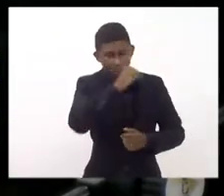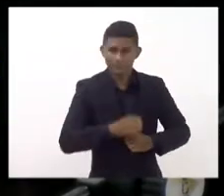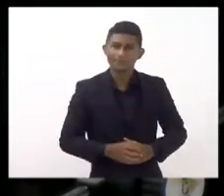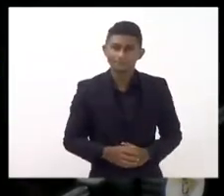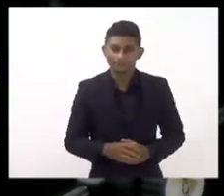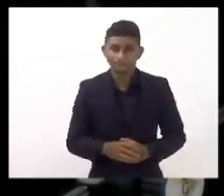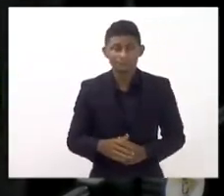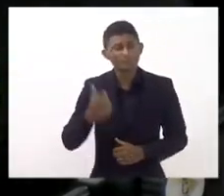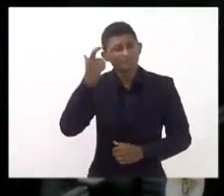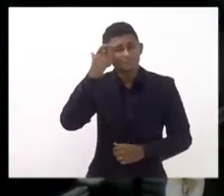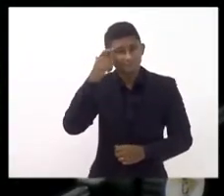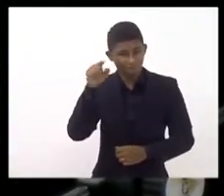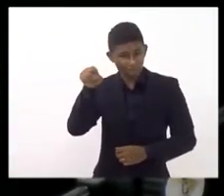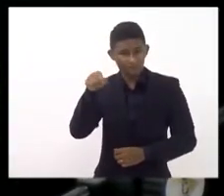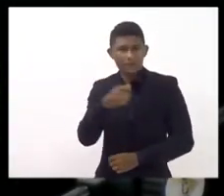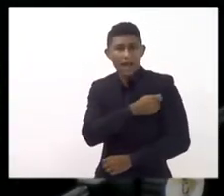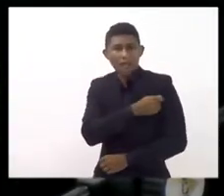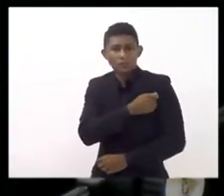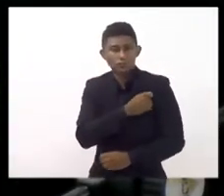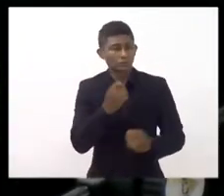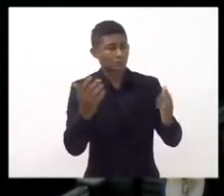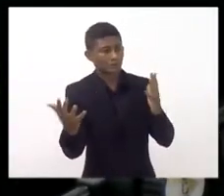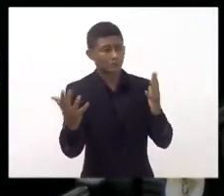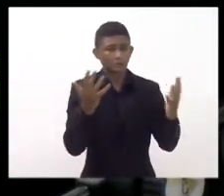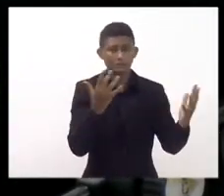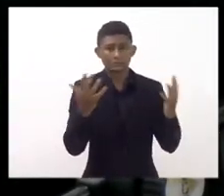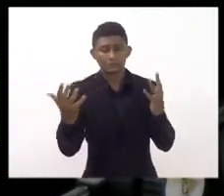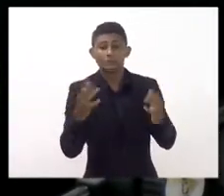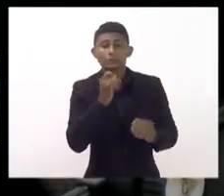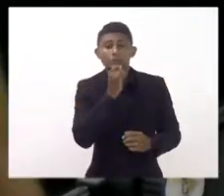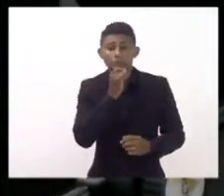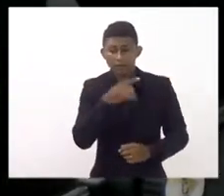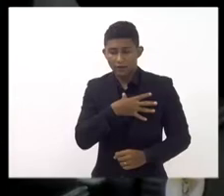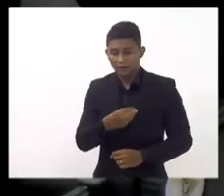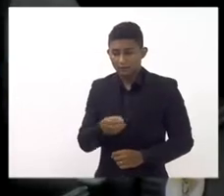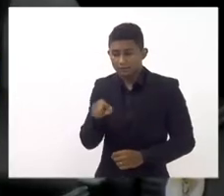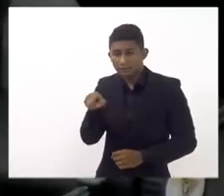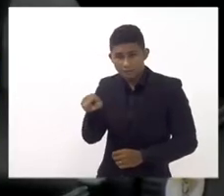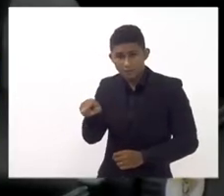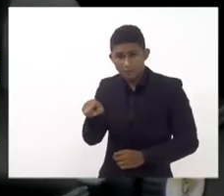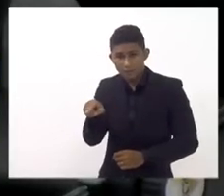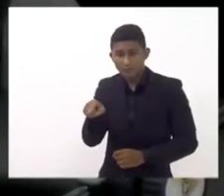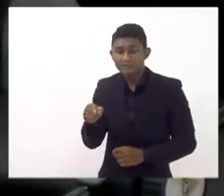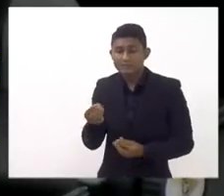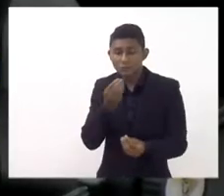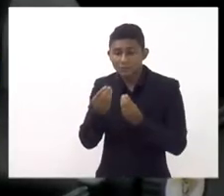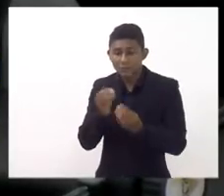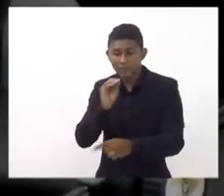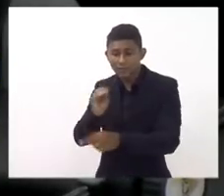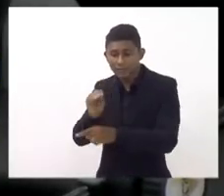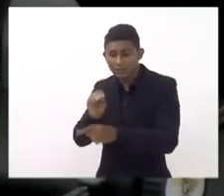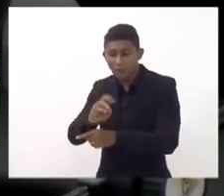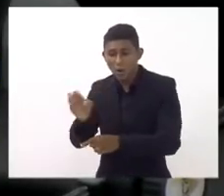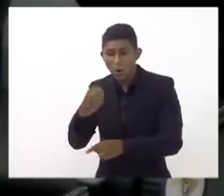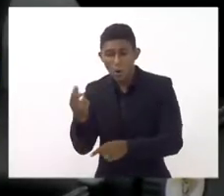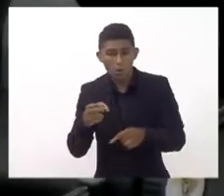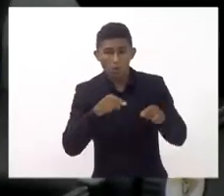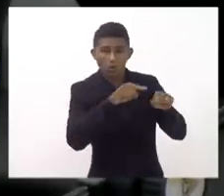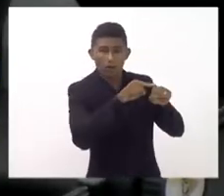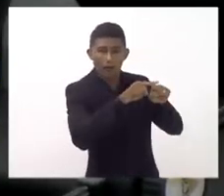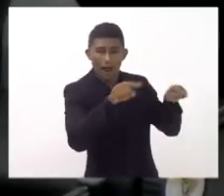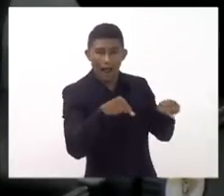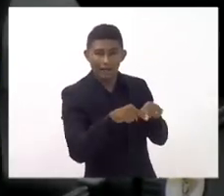escolher entre colocar a comida na mesa do seu filho ou poder assistir uma aula. É isso que acontece com meus